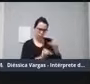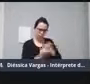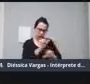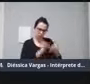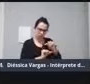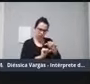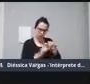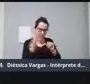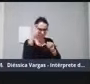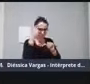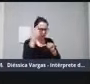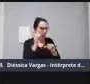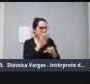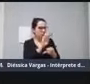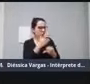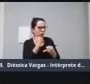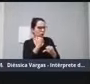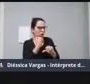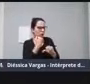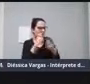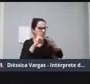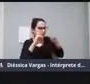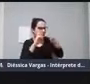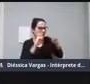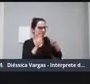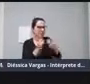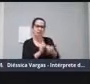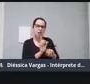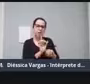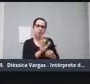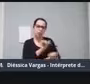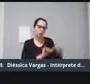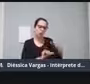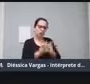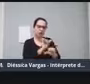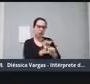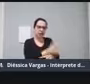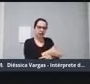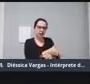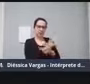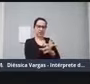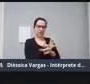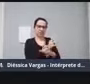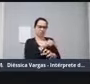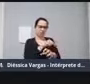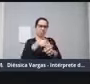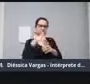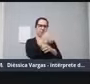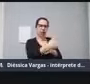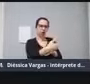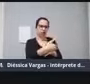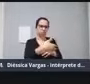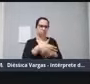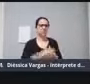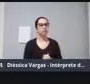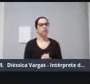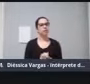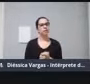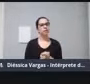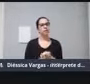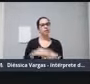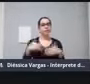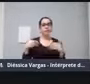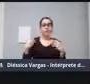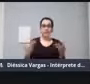morrendo, mas, na verdade, é apenas uma troca de muda, uma troca de ex-esqueleto. Bom, e o quinto momento, então, a gente